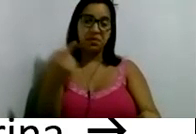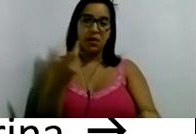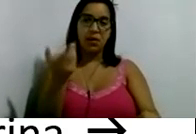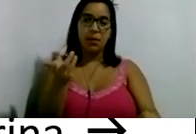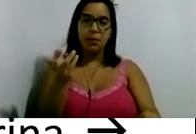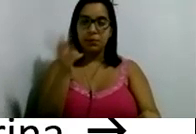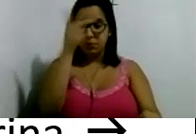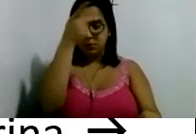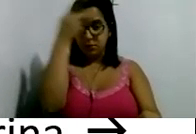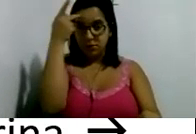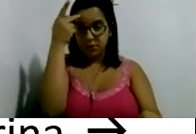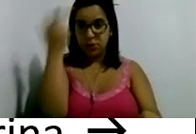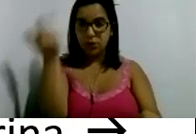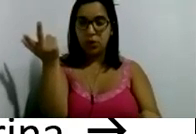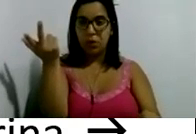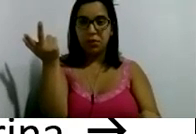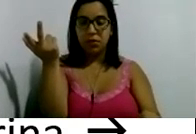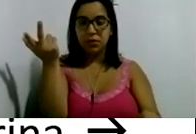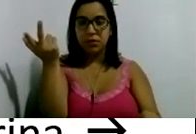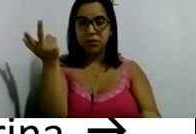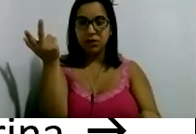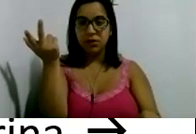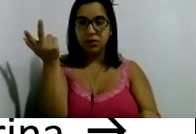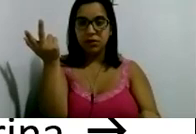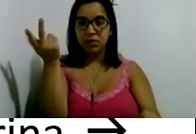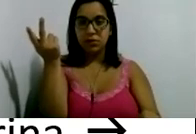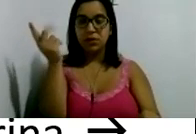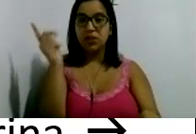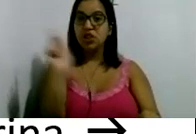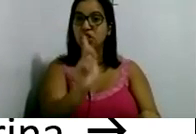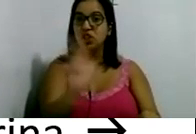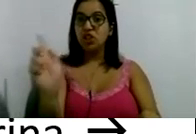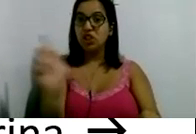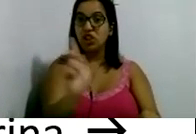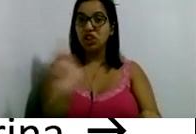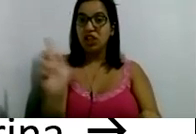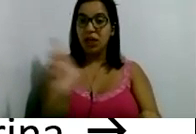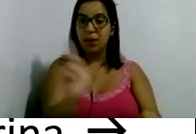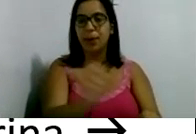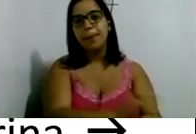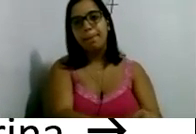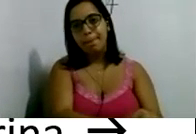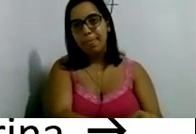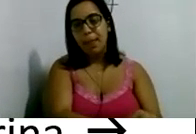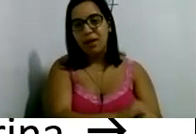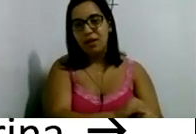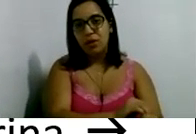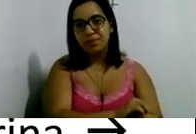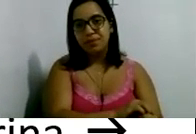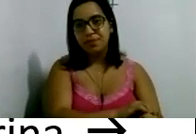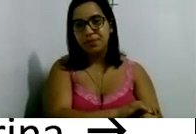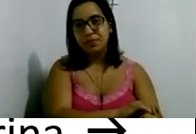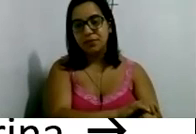caso mais atípico, porque são de gemelários, ou seja, aqui a gente tem 2 zigotos